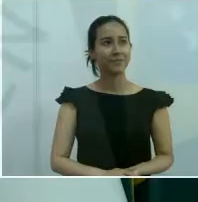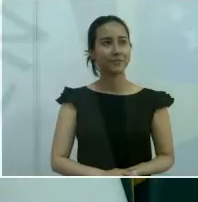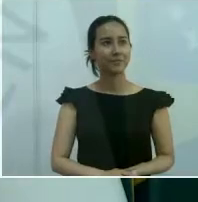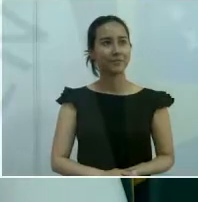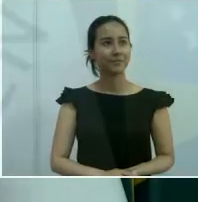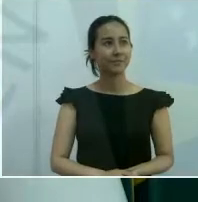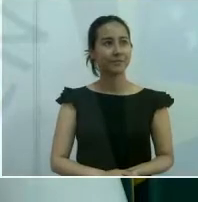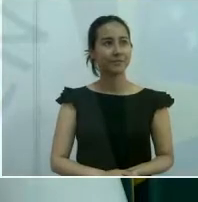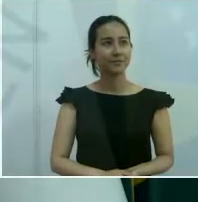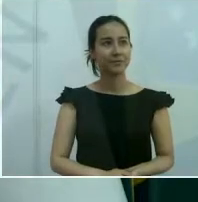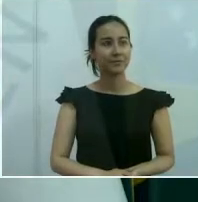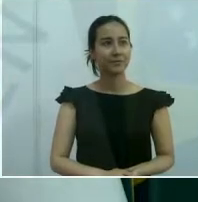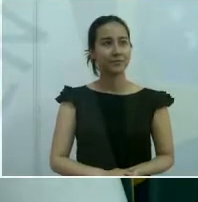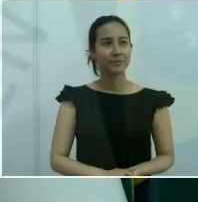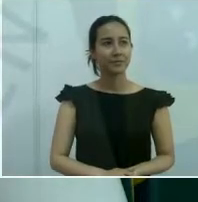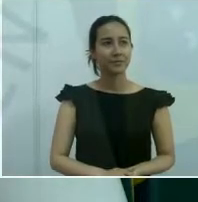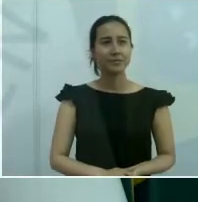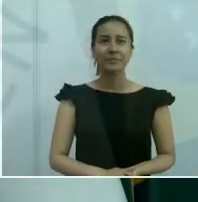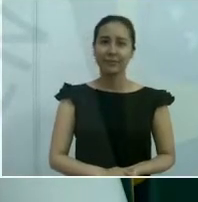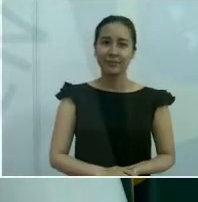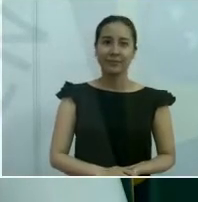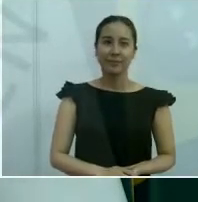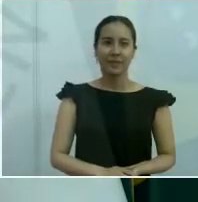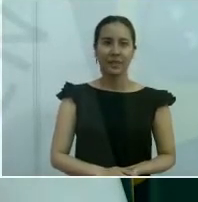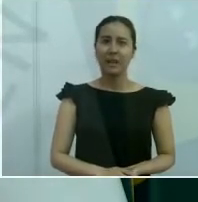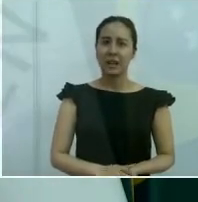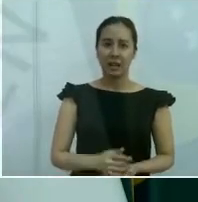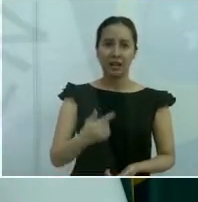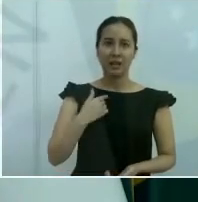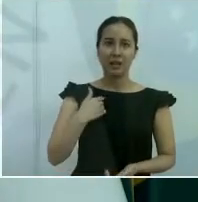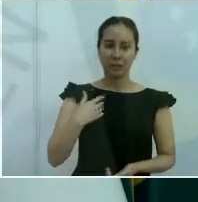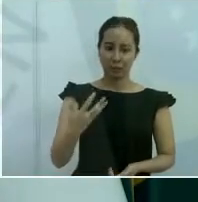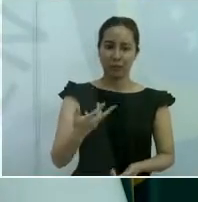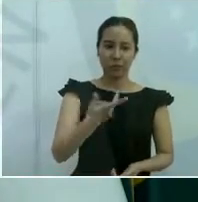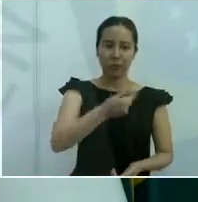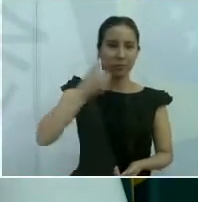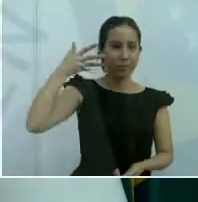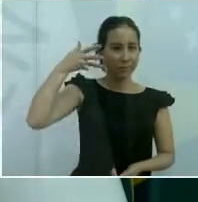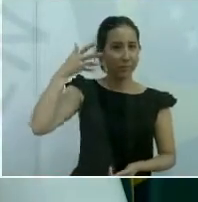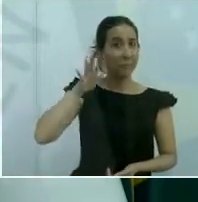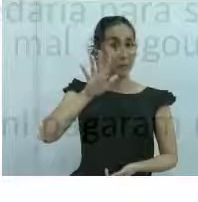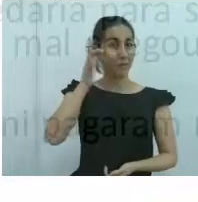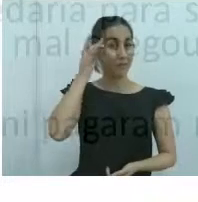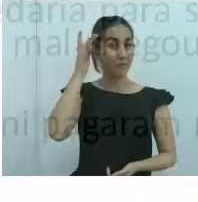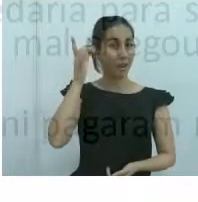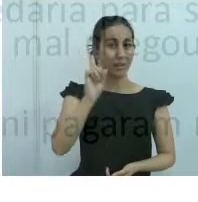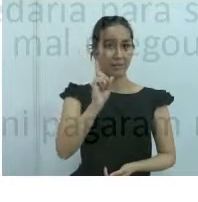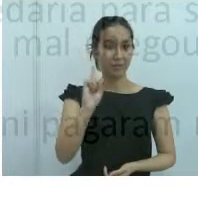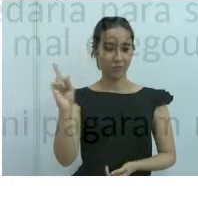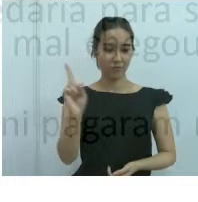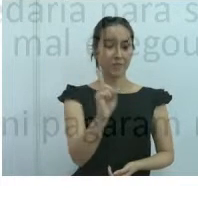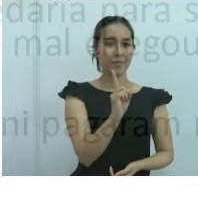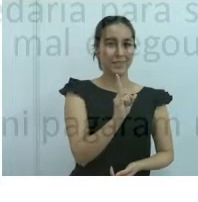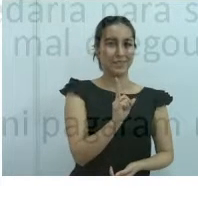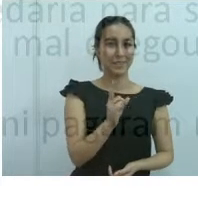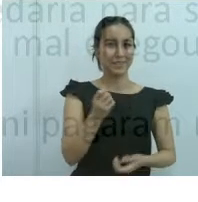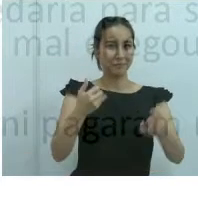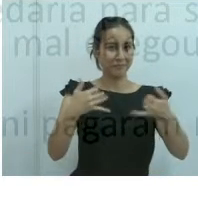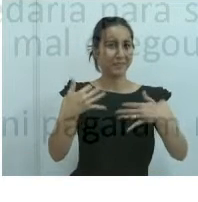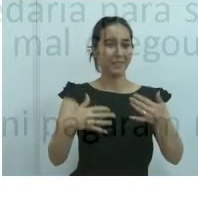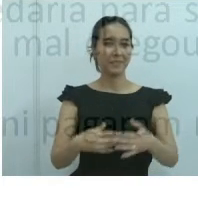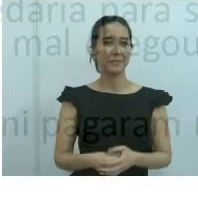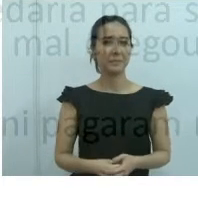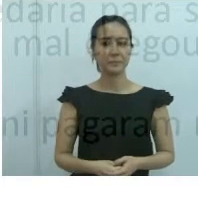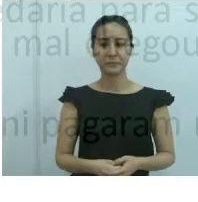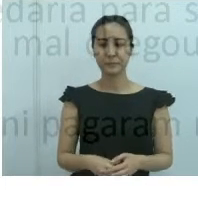por mais experiência que a gente tenha vindo aqui na frente não é fácil não vi o pessoal aqui tem um momento triste o momento de passar é um